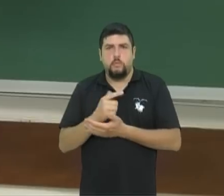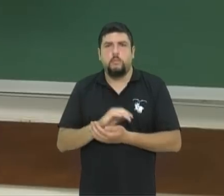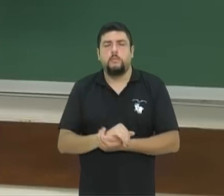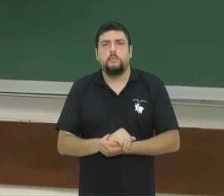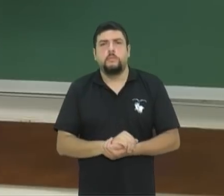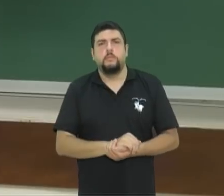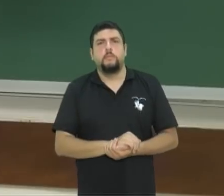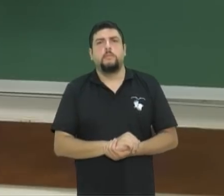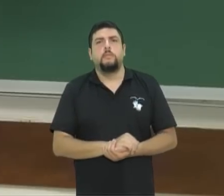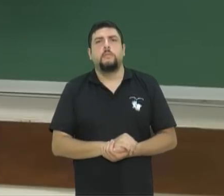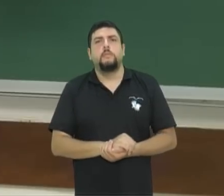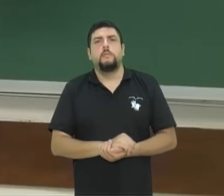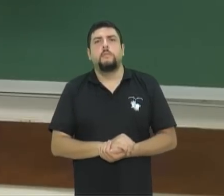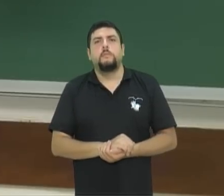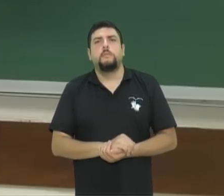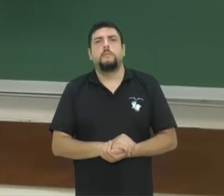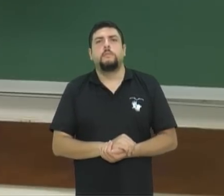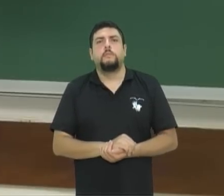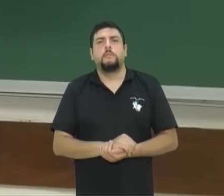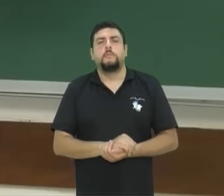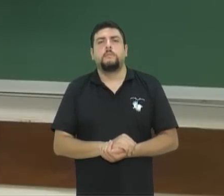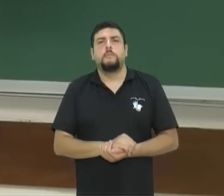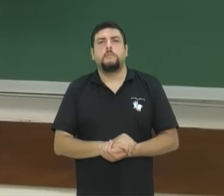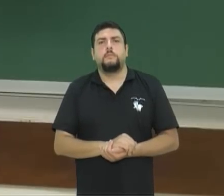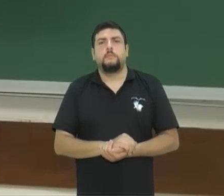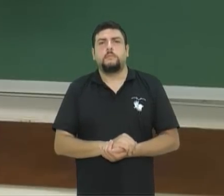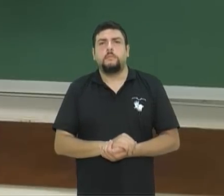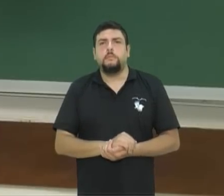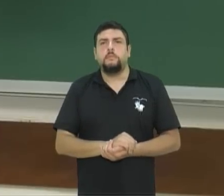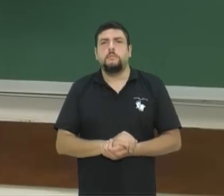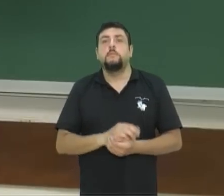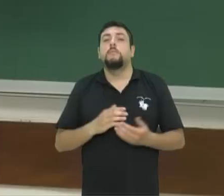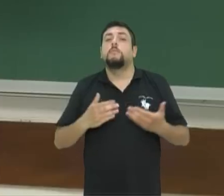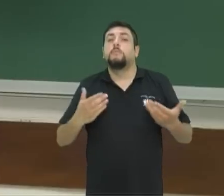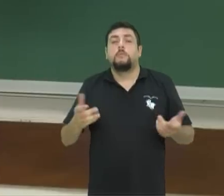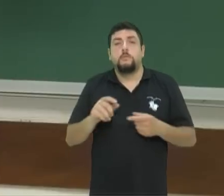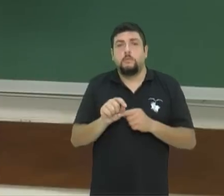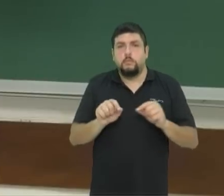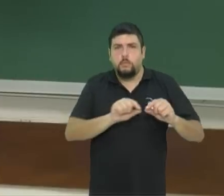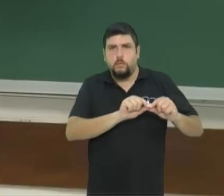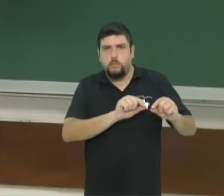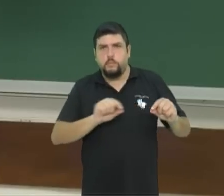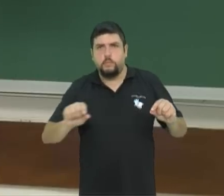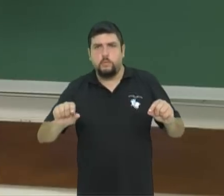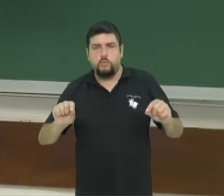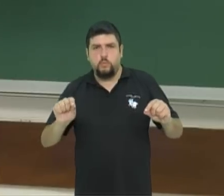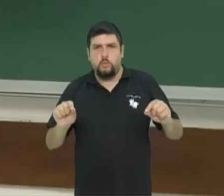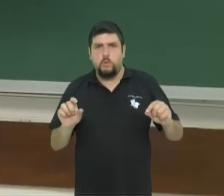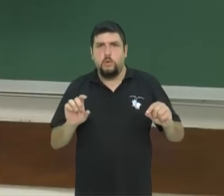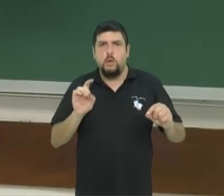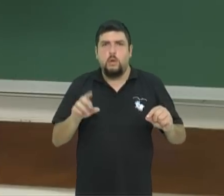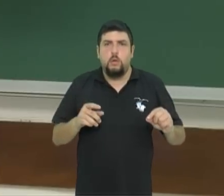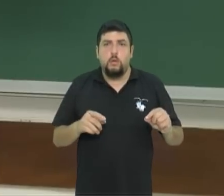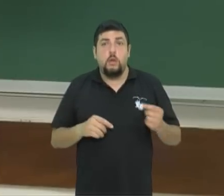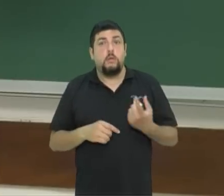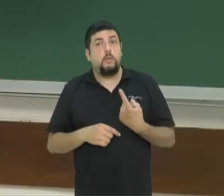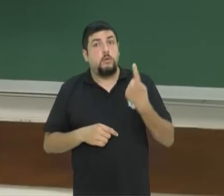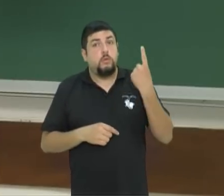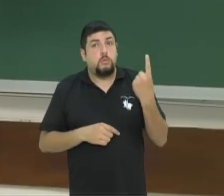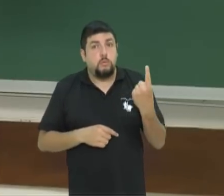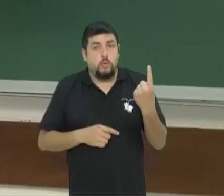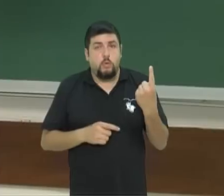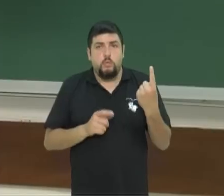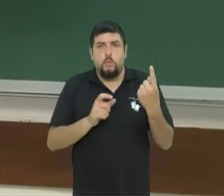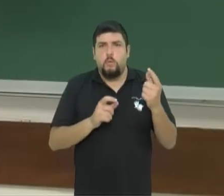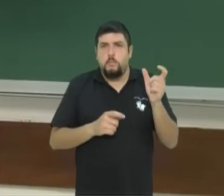parênteses, certo? Então, a gente fez aqui um levantamento não somente, né, de um dos verbetes da mitologia grega, como